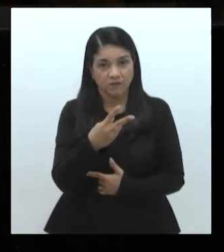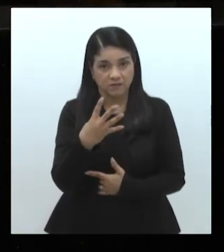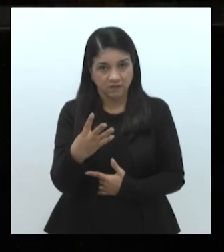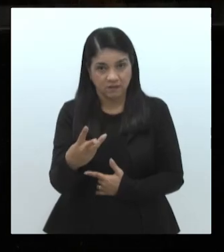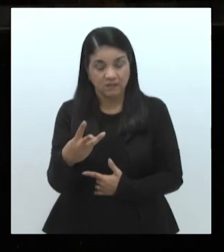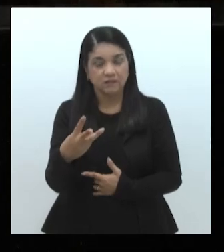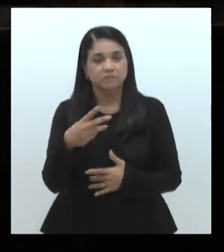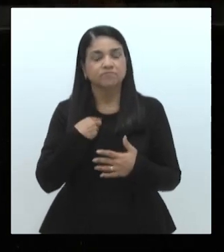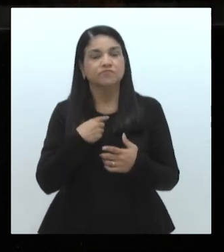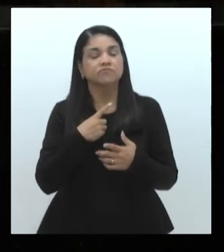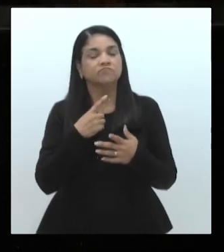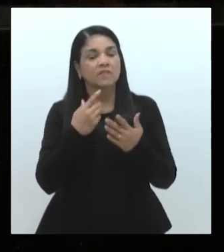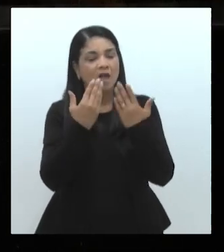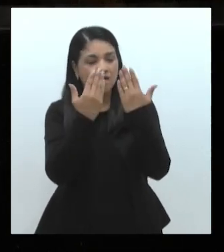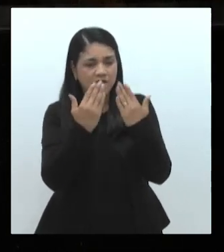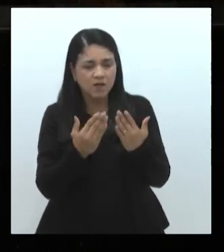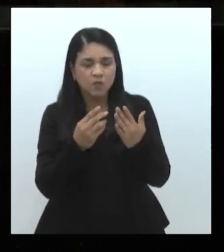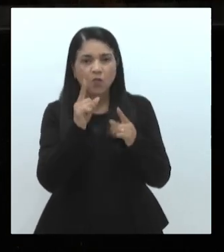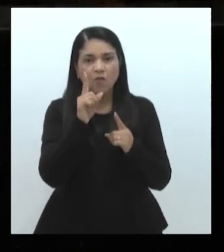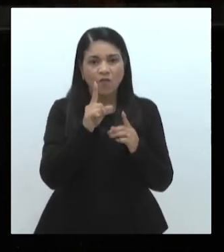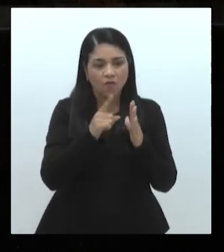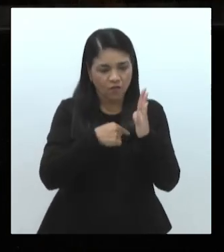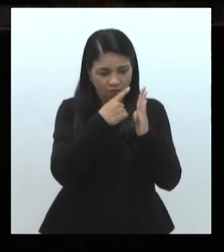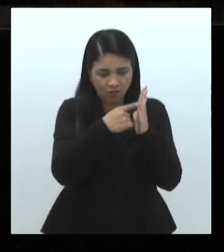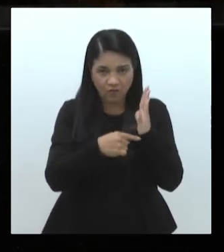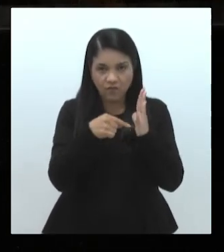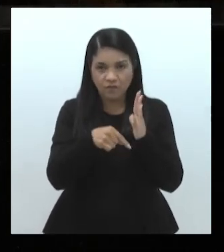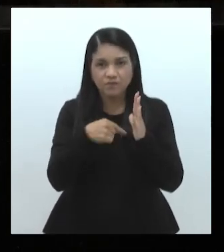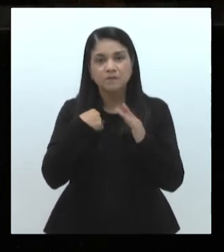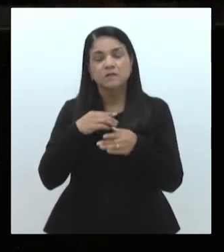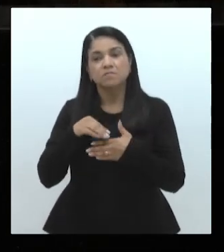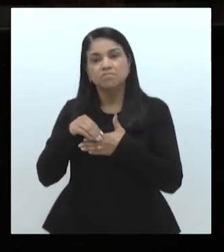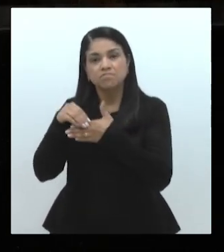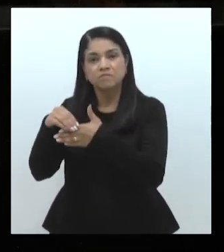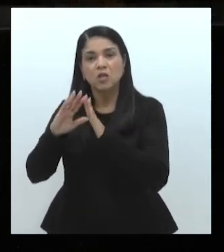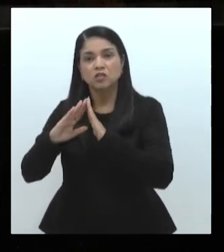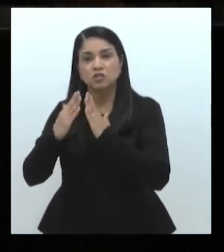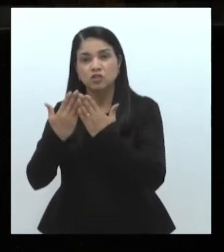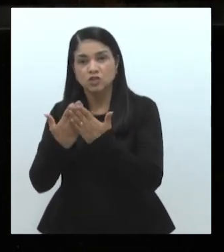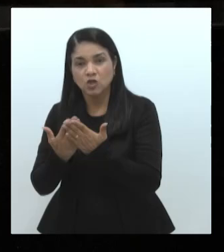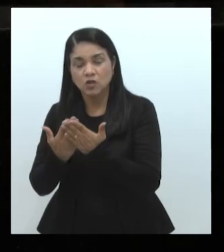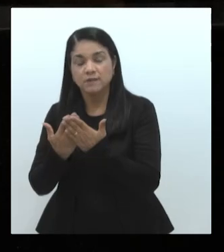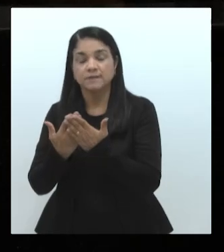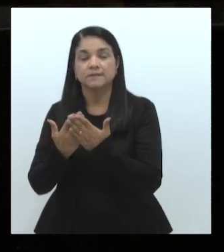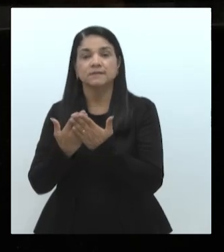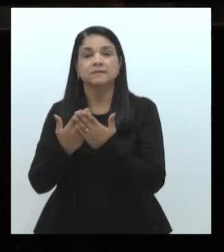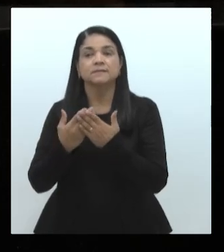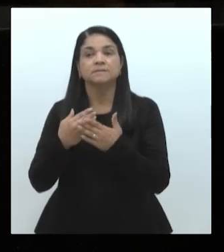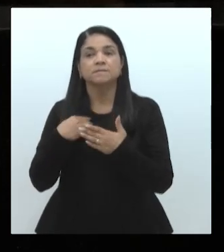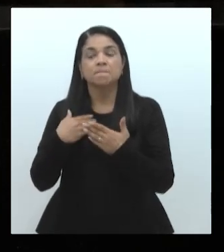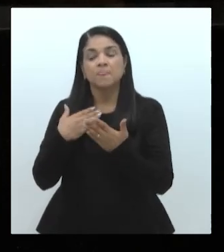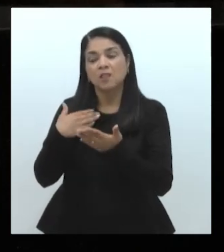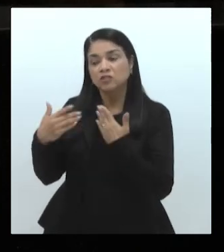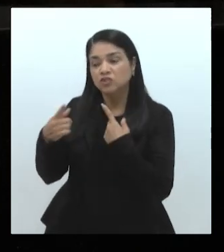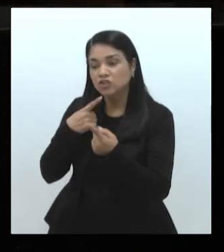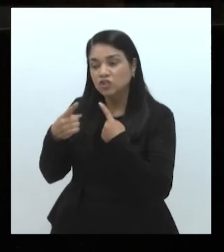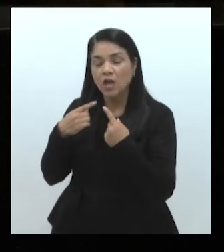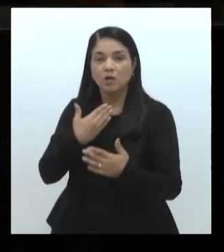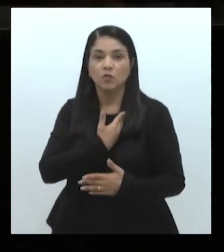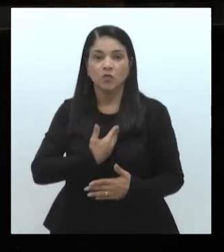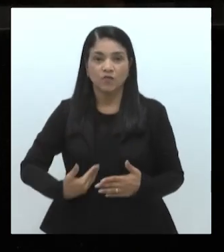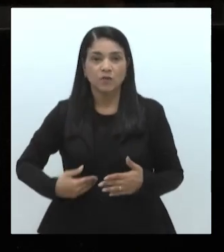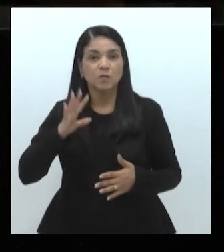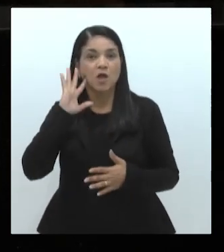governador, recorremos também ao Colégio de Líderes, solicitando sensibilidade e diálogo com o governo para resolver